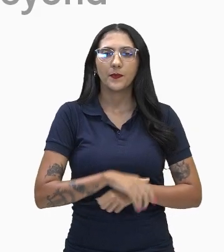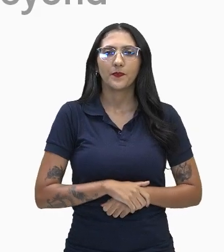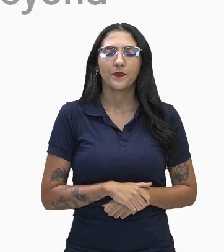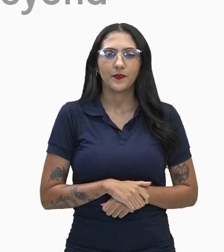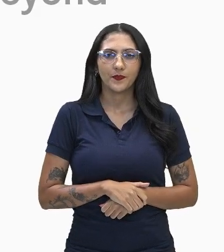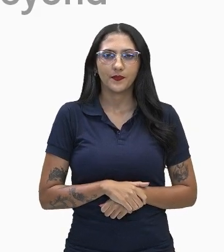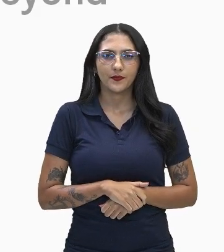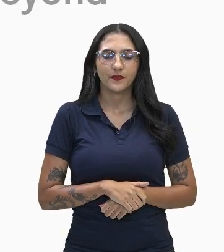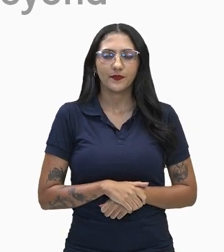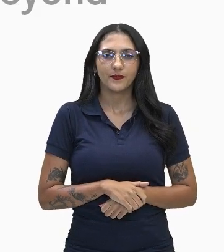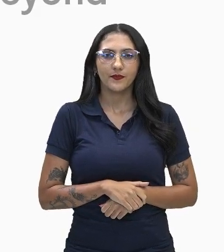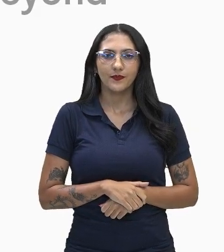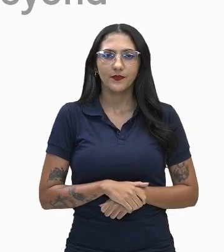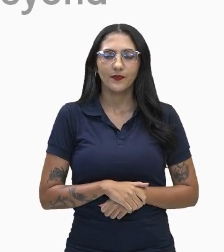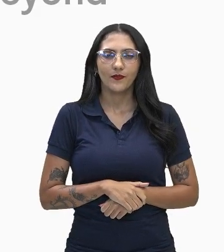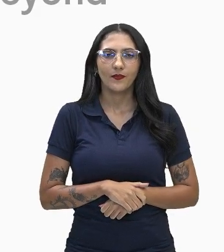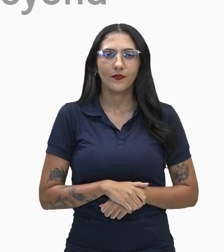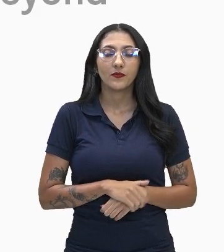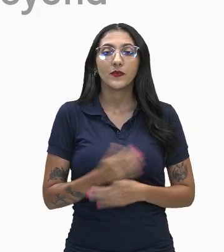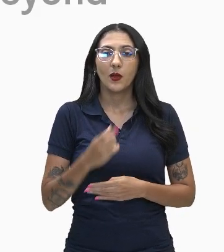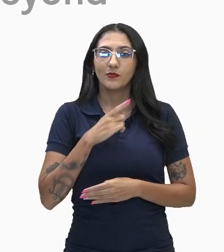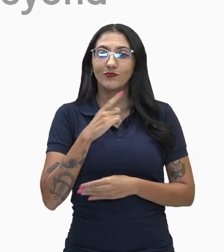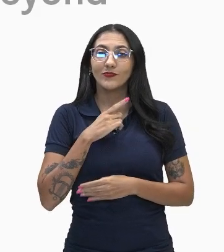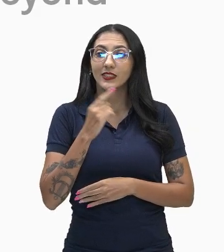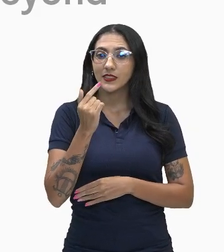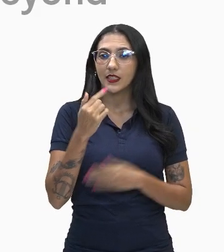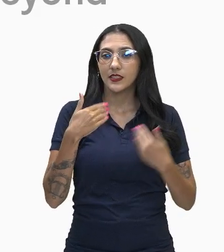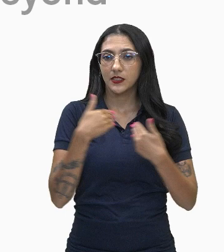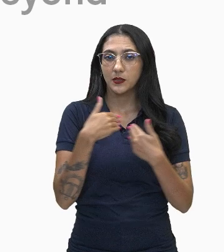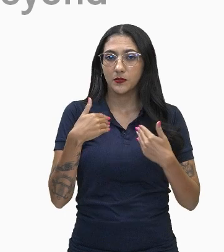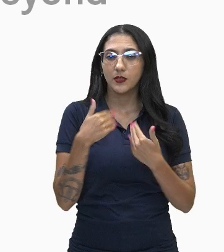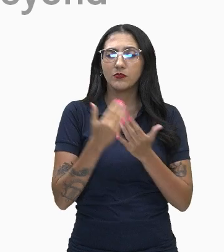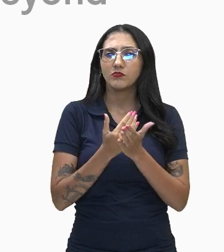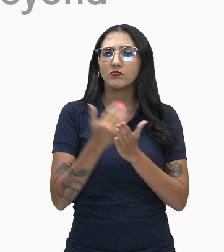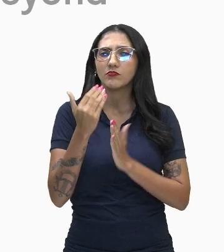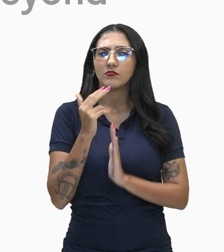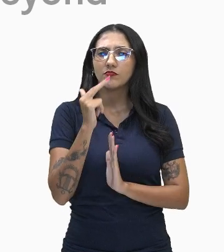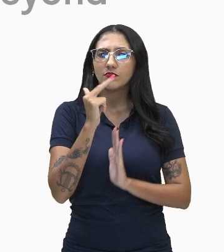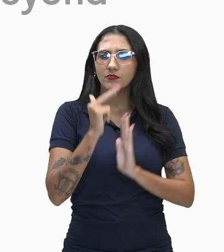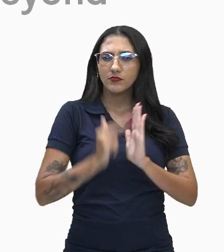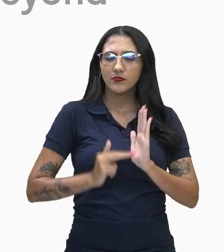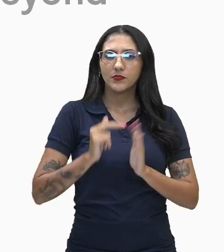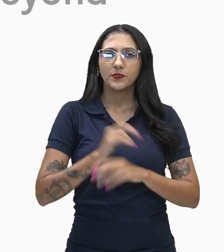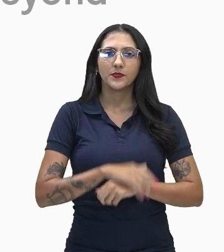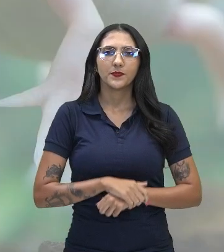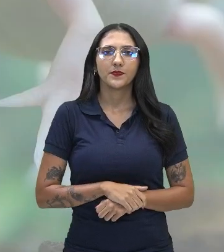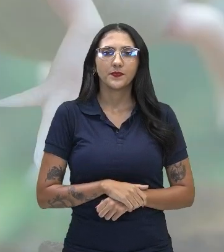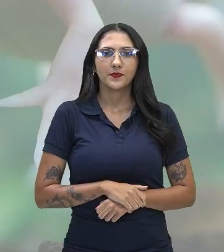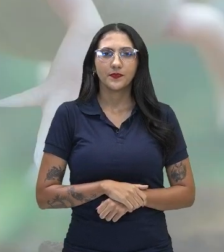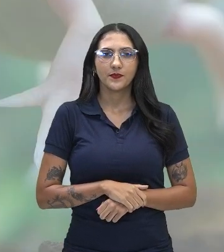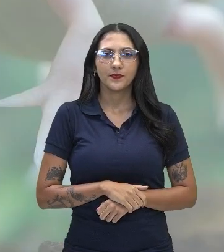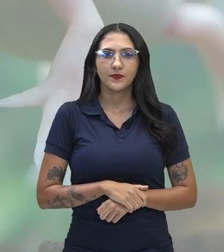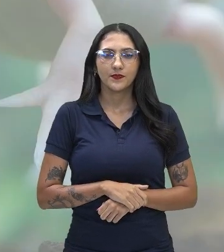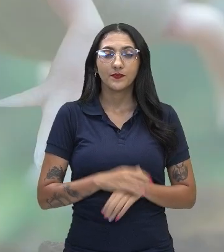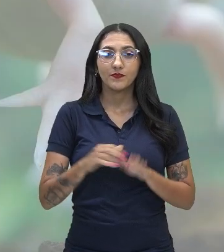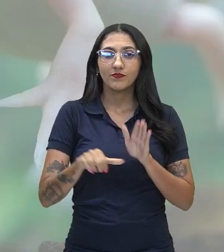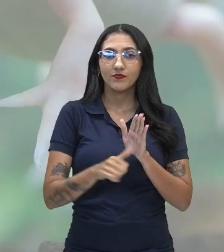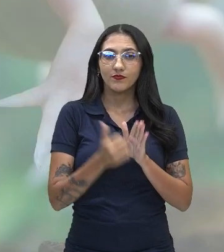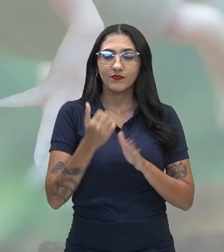with superpowers. Vamos ver o primeiro? Aqui temos o